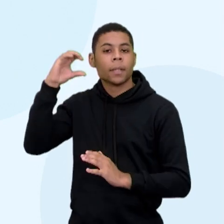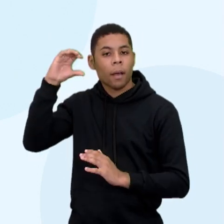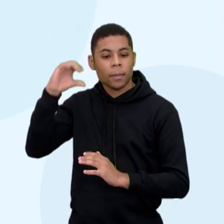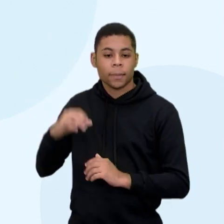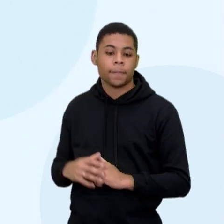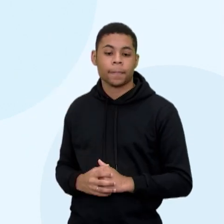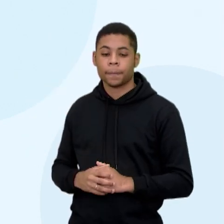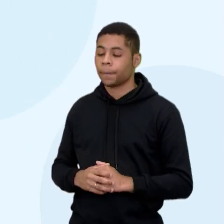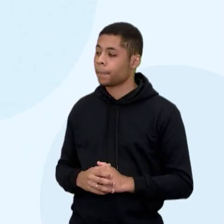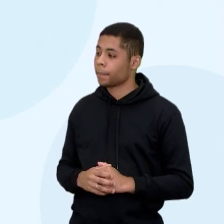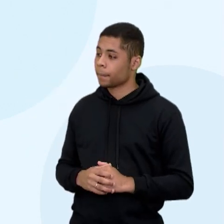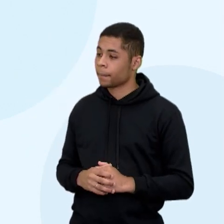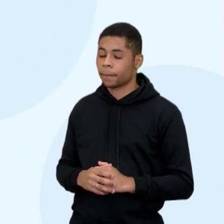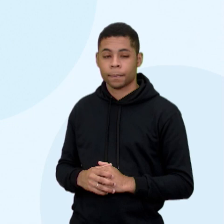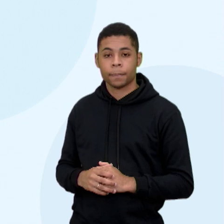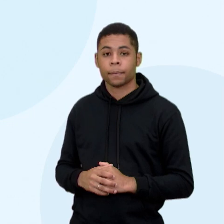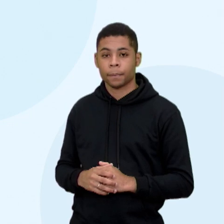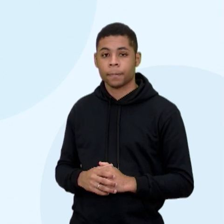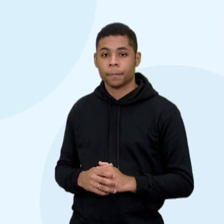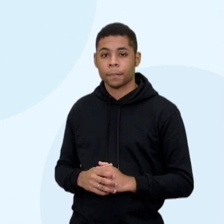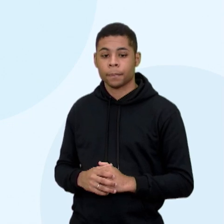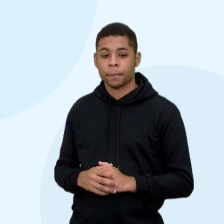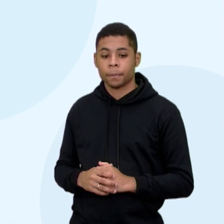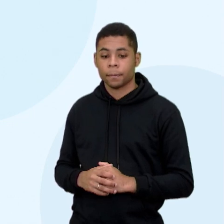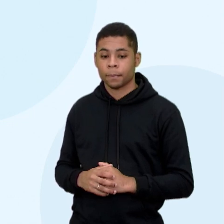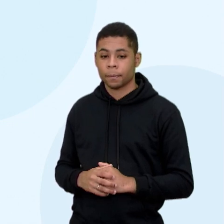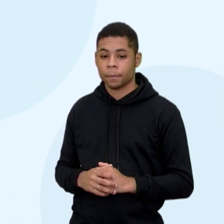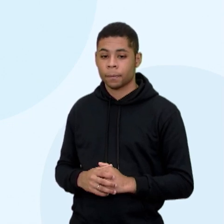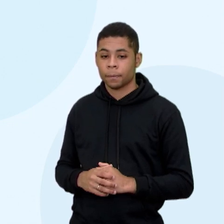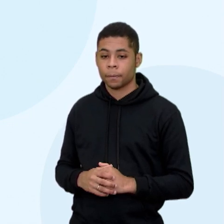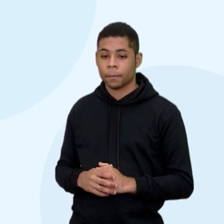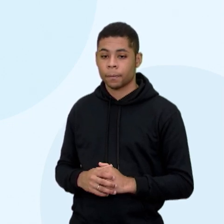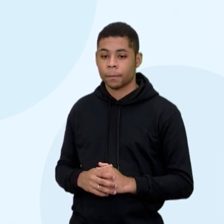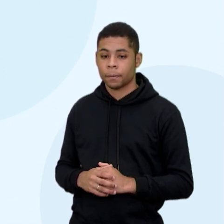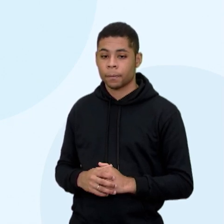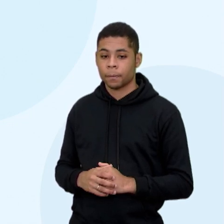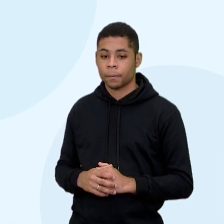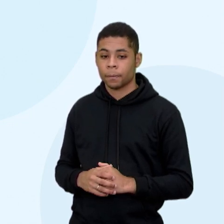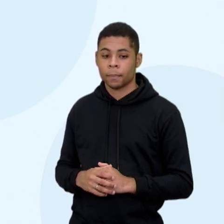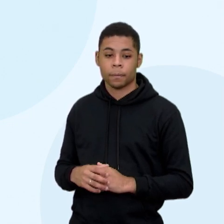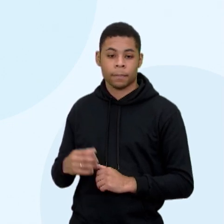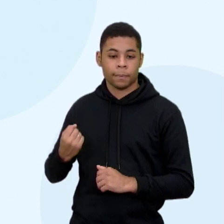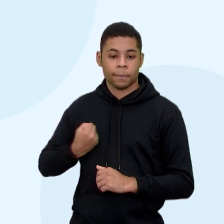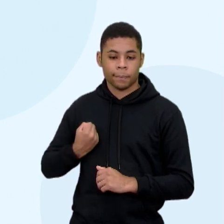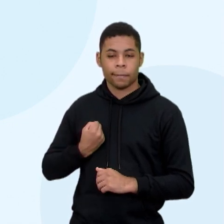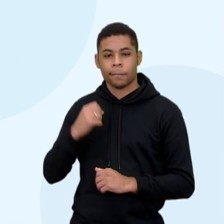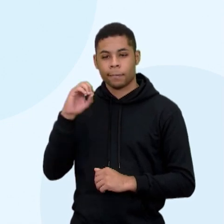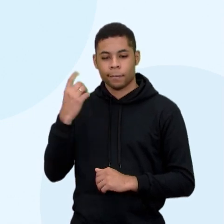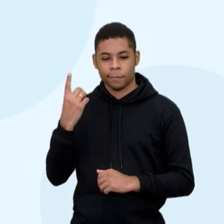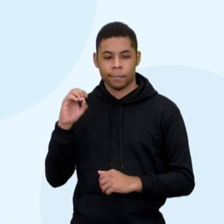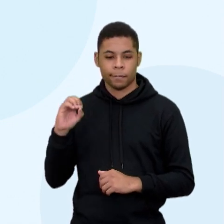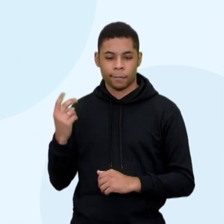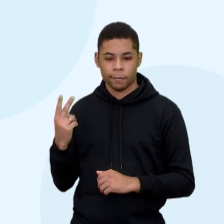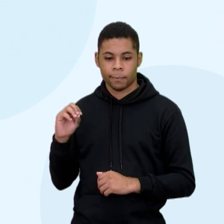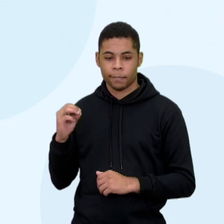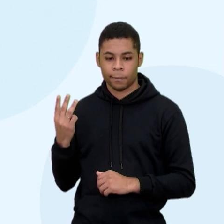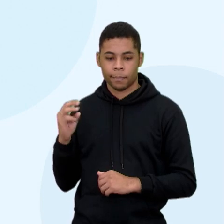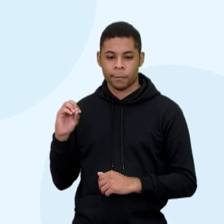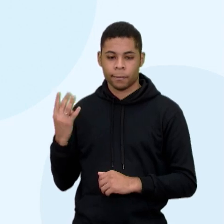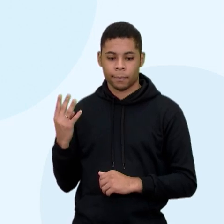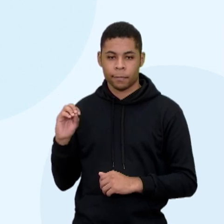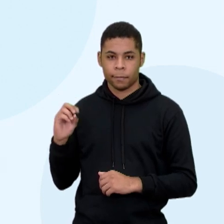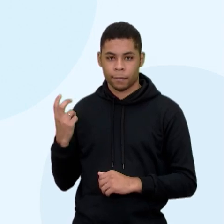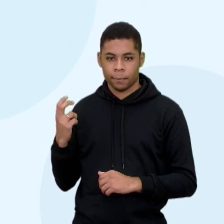são de conhecimentos aí das ciências humanas, sociais e aplicadas, 01, 02, 03,